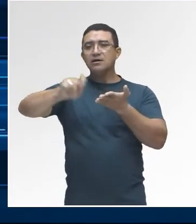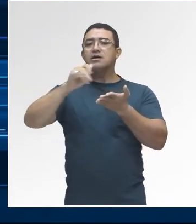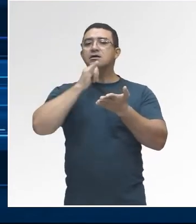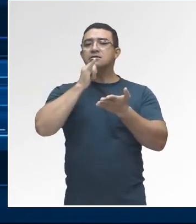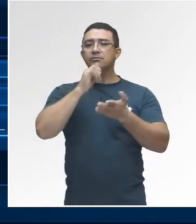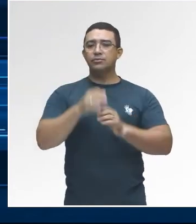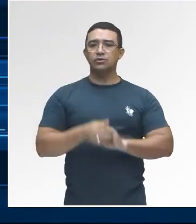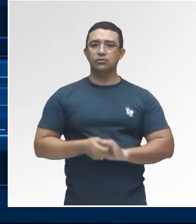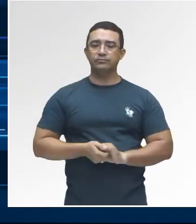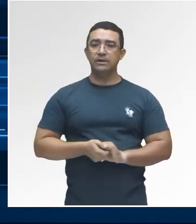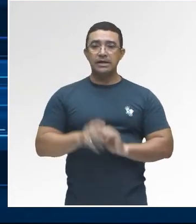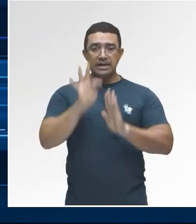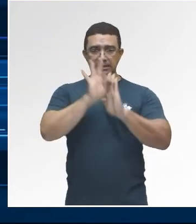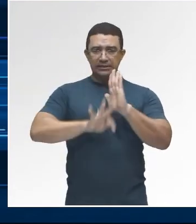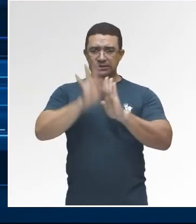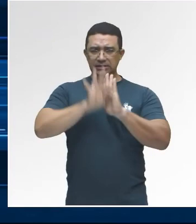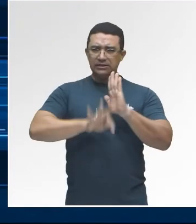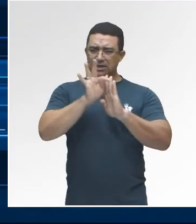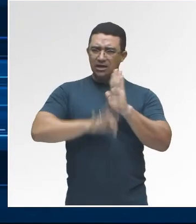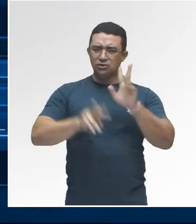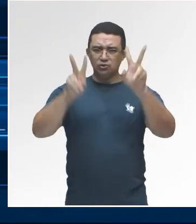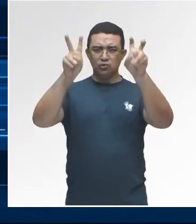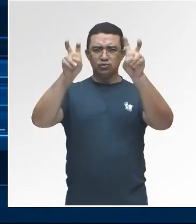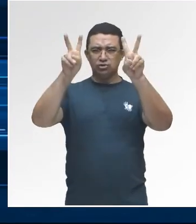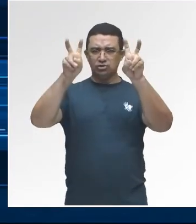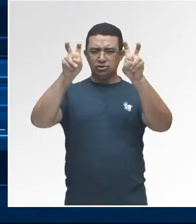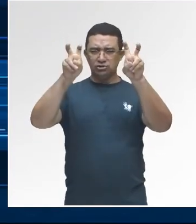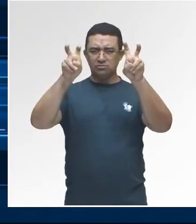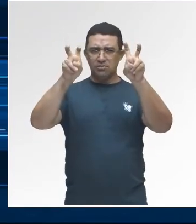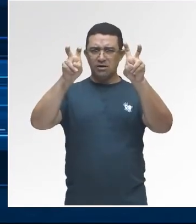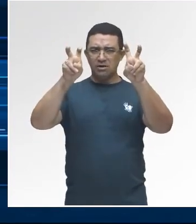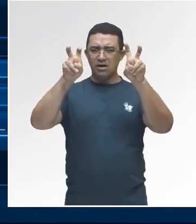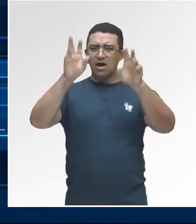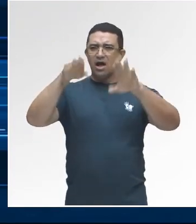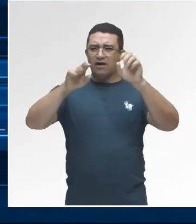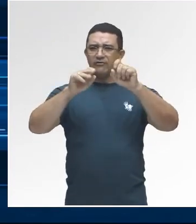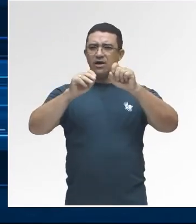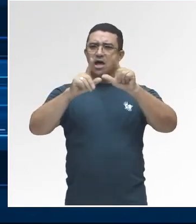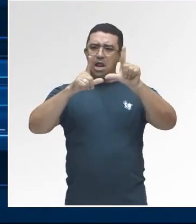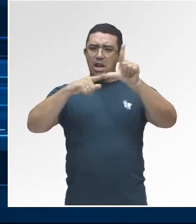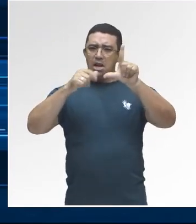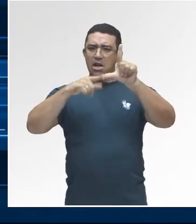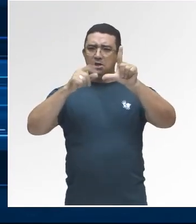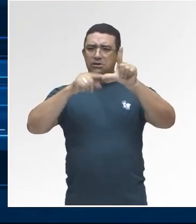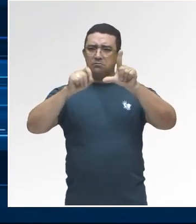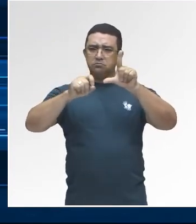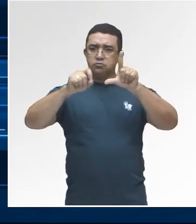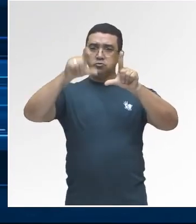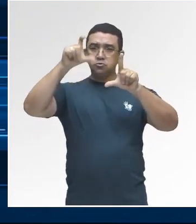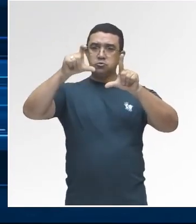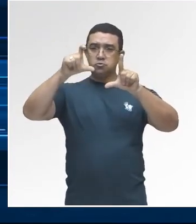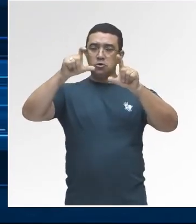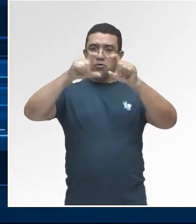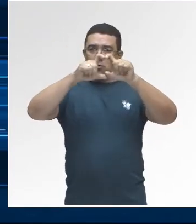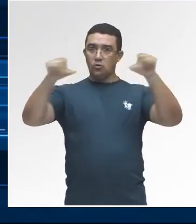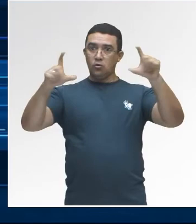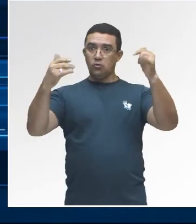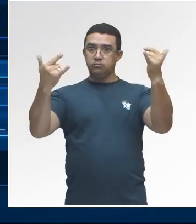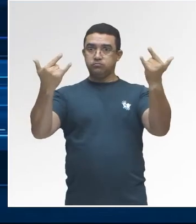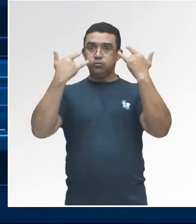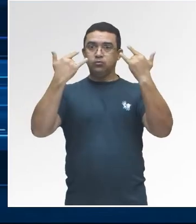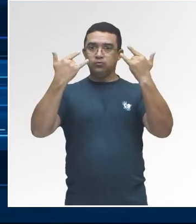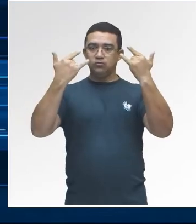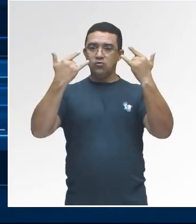o texto, né? O título do texto está sempre em caixa alta, ou então está em destaque, não é? Está com uma